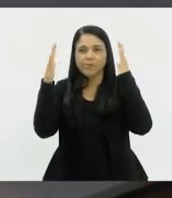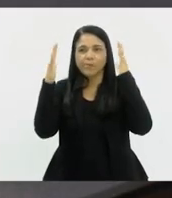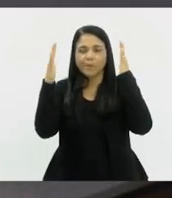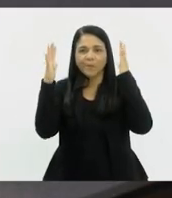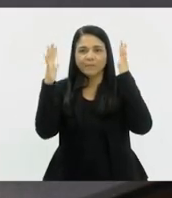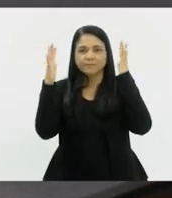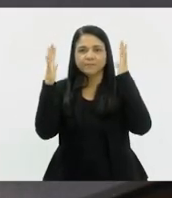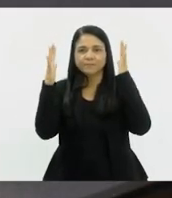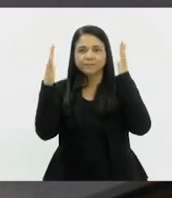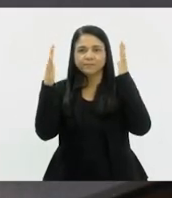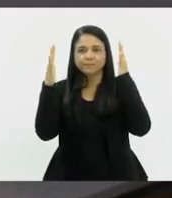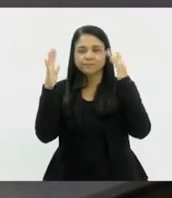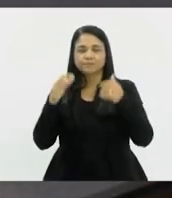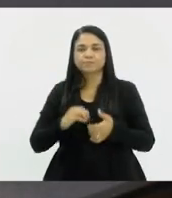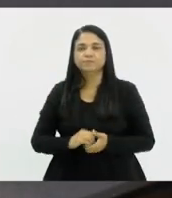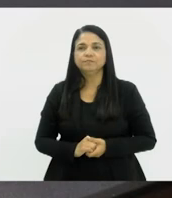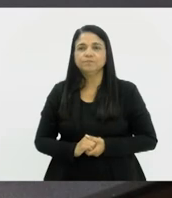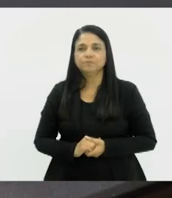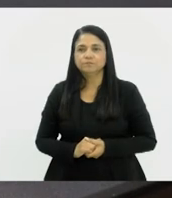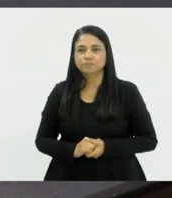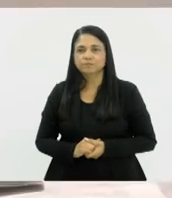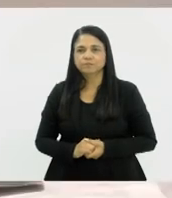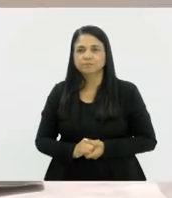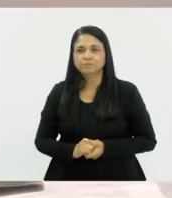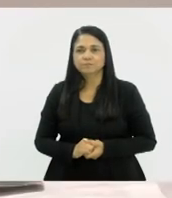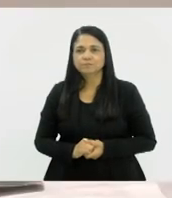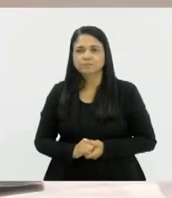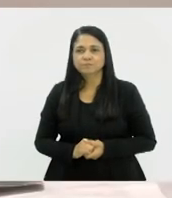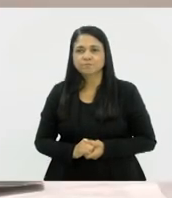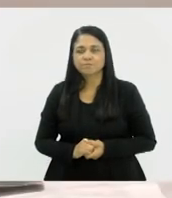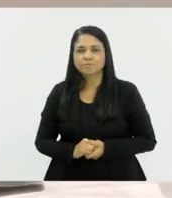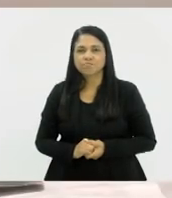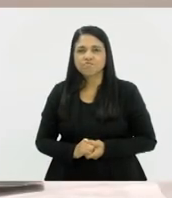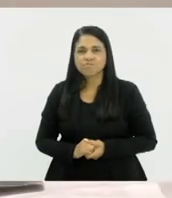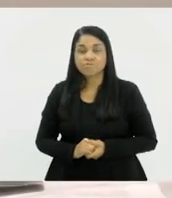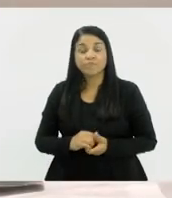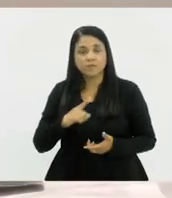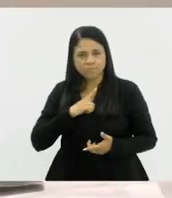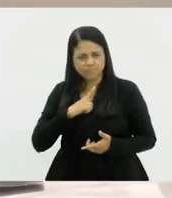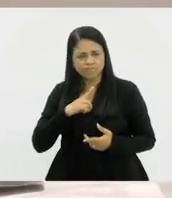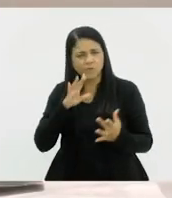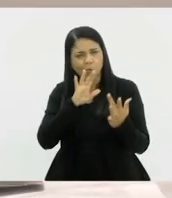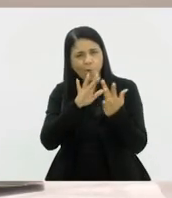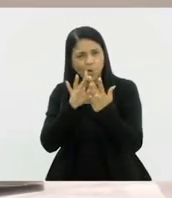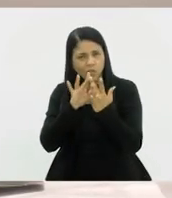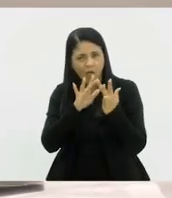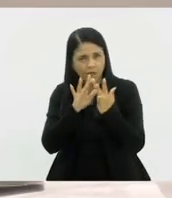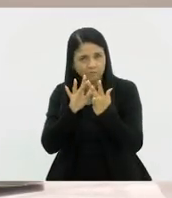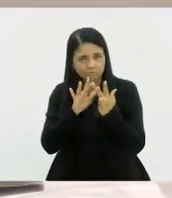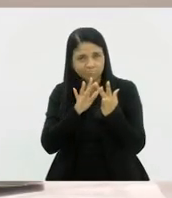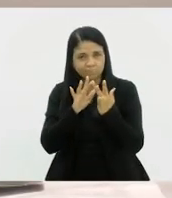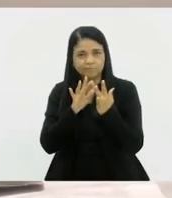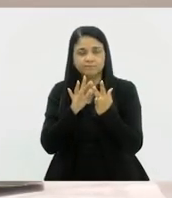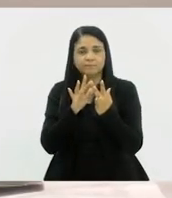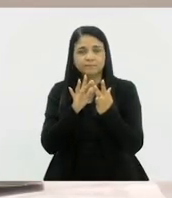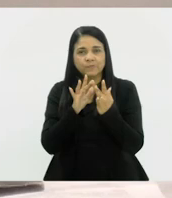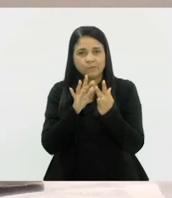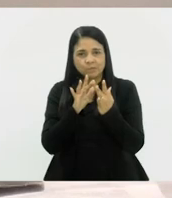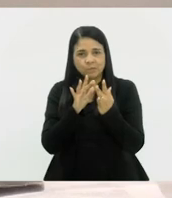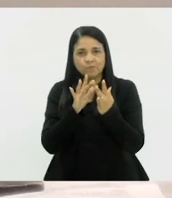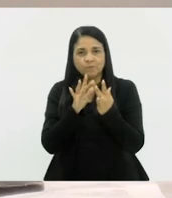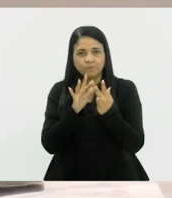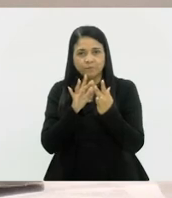obrigado eu tive também muito contato eh